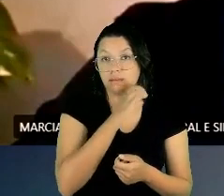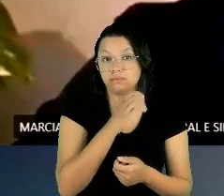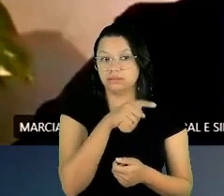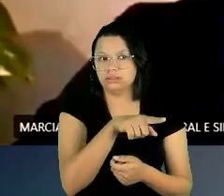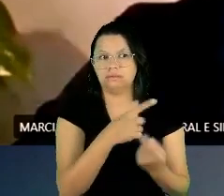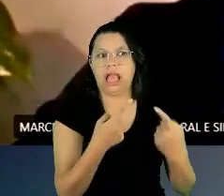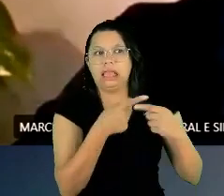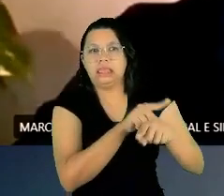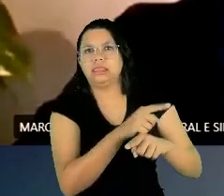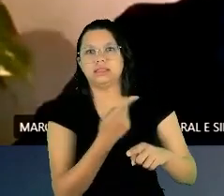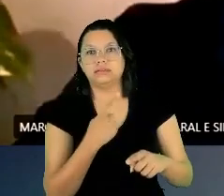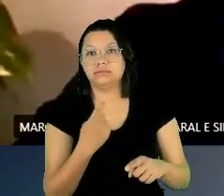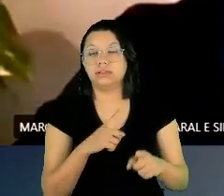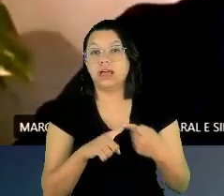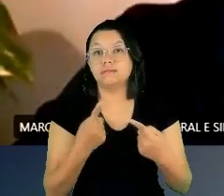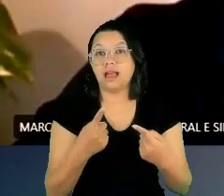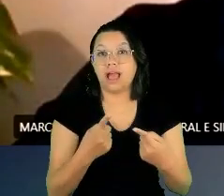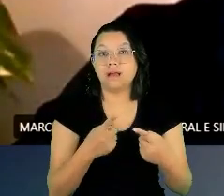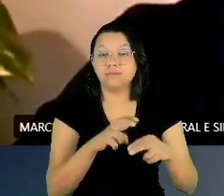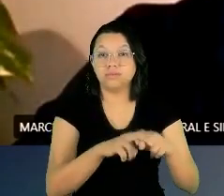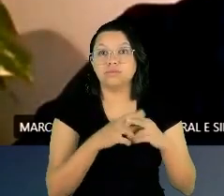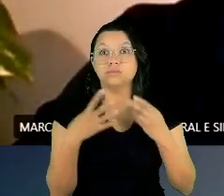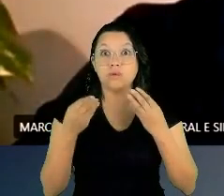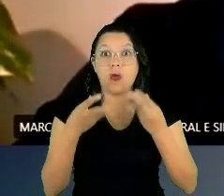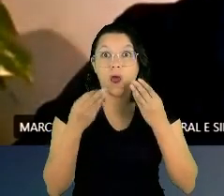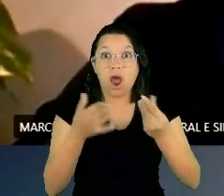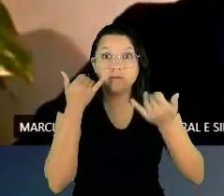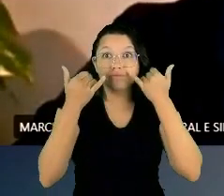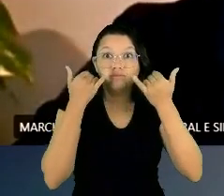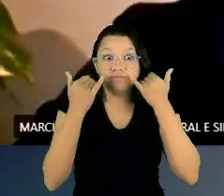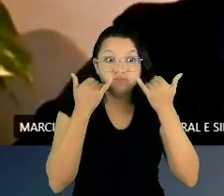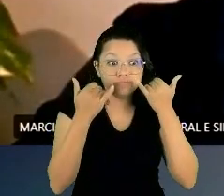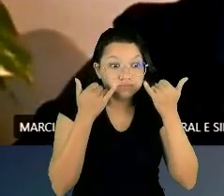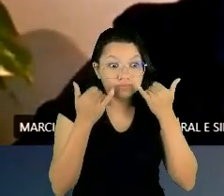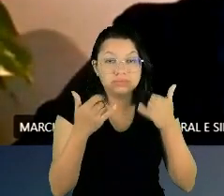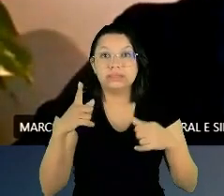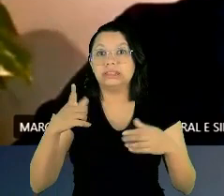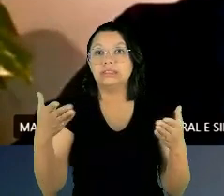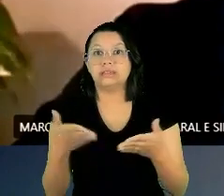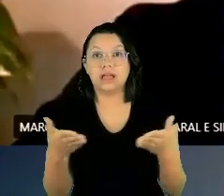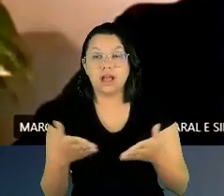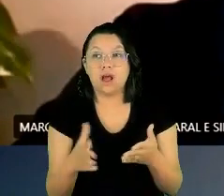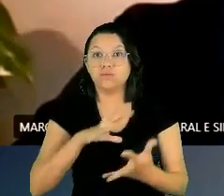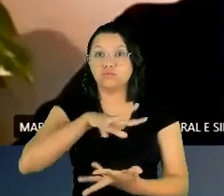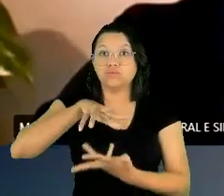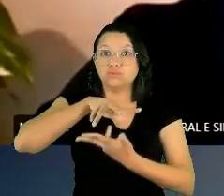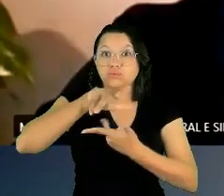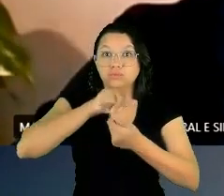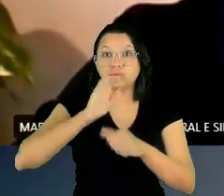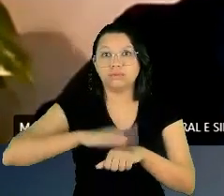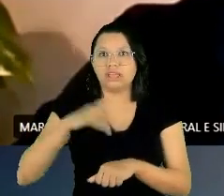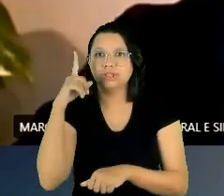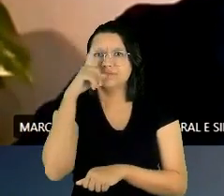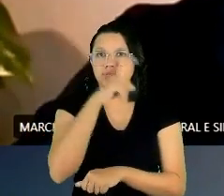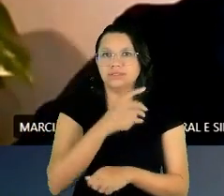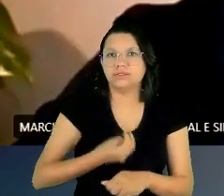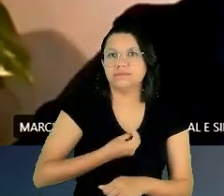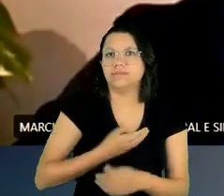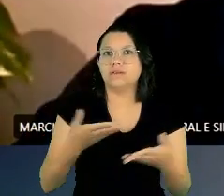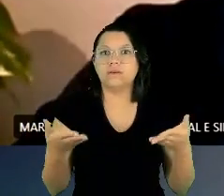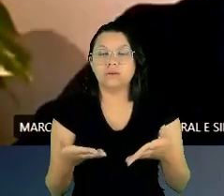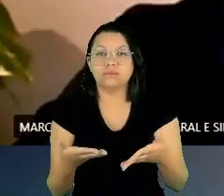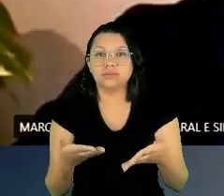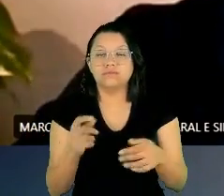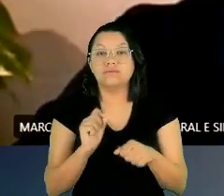são o nosso inimigo, mas com a sobrecarga de informações que a gente vive hoje, com um mundo muito mais complexo